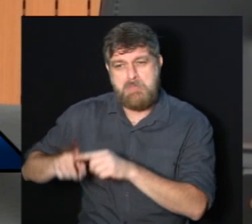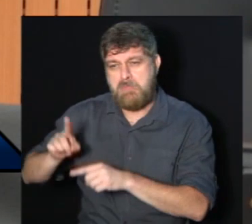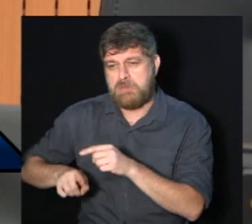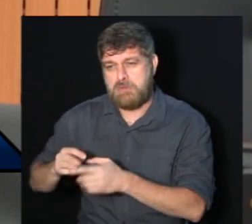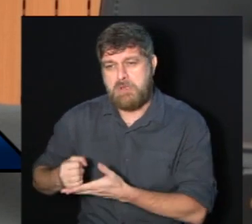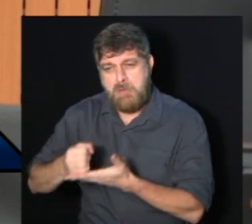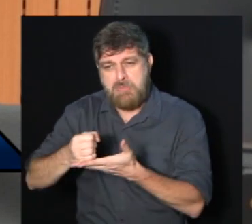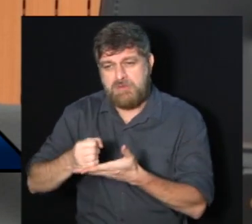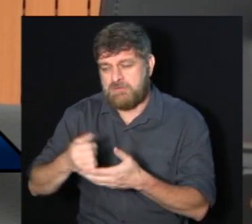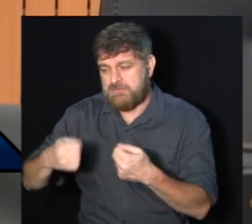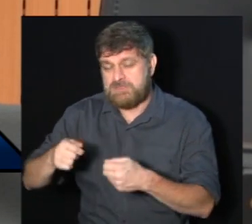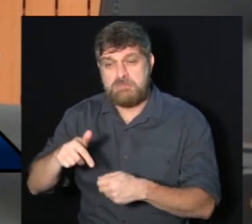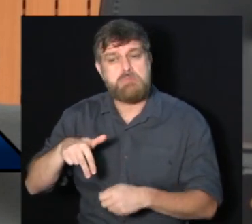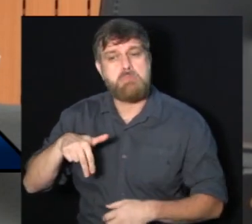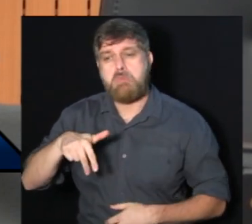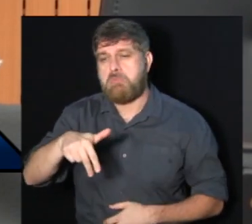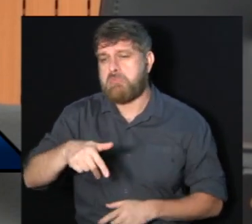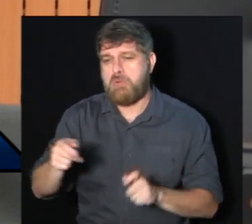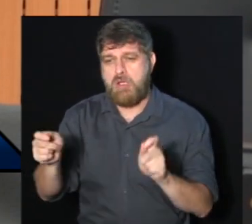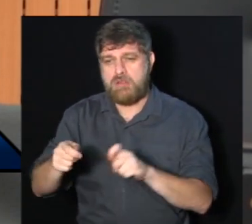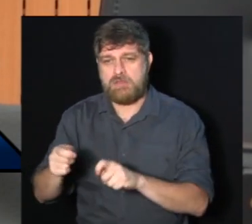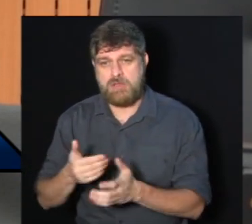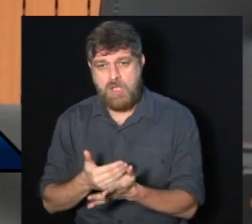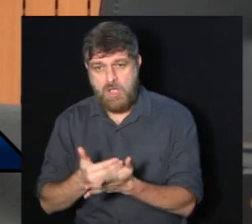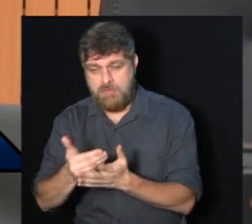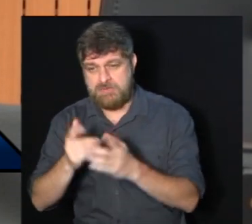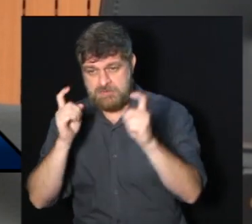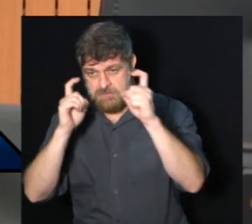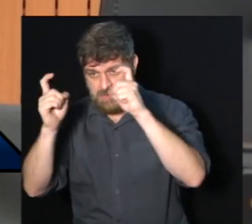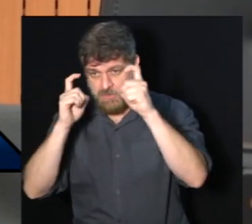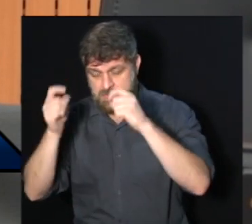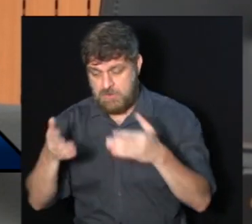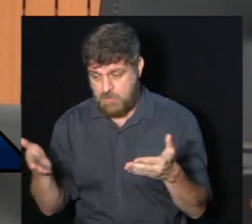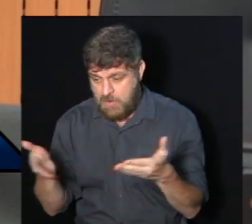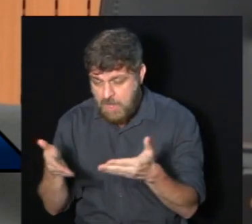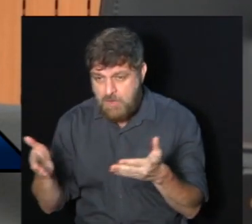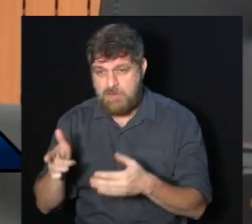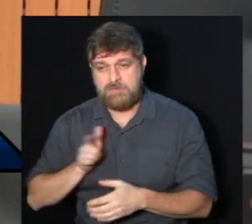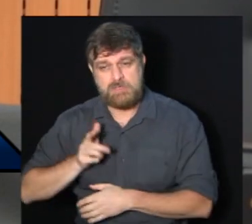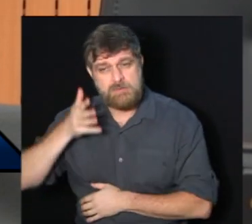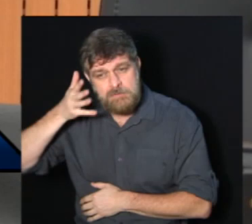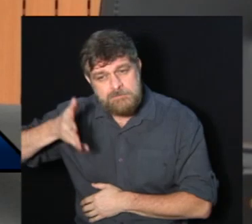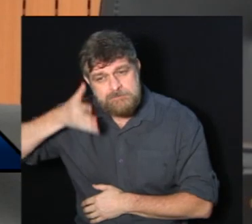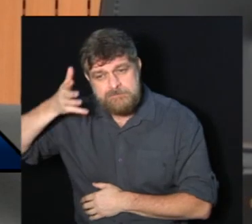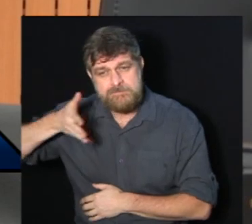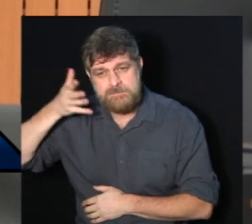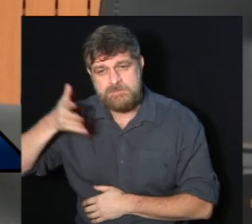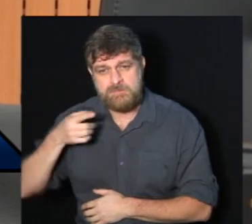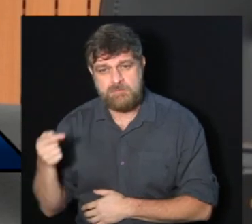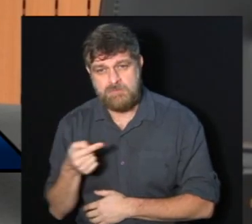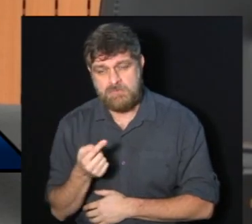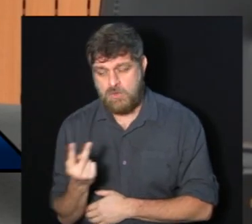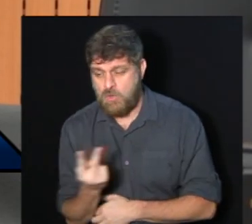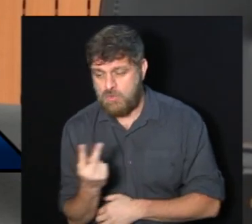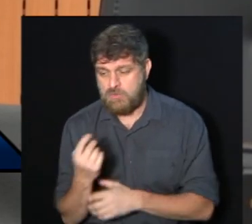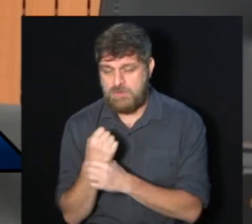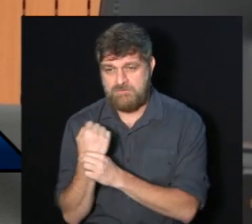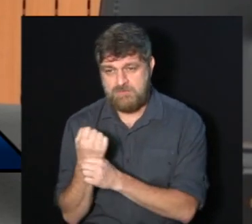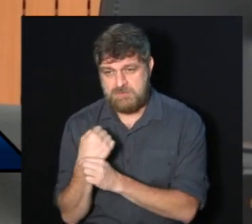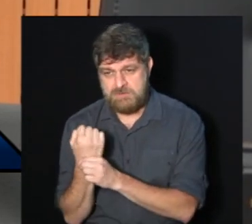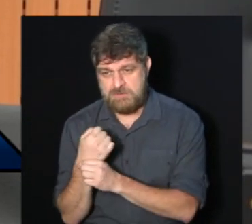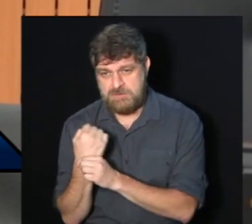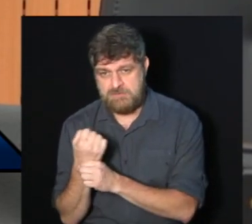hoje, nesse período que inicia aqui a nossa sessão ordinária, na primeira parte da sessão, esses dois fisioterapeutas que